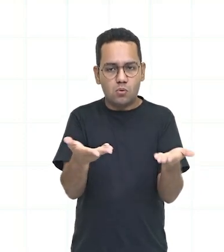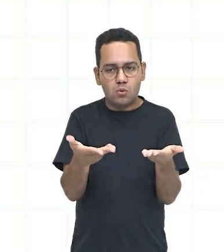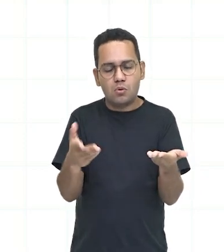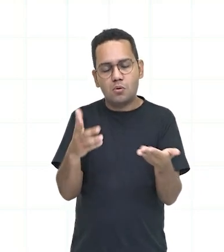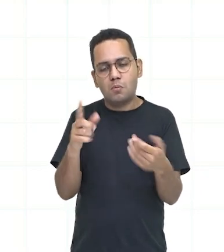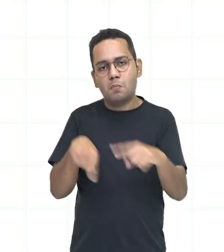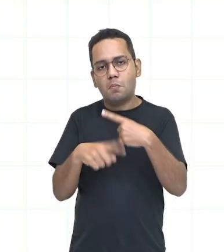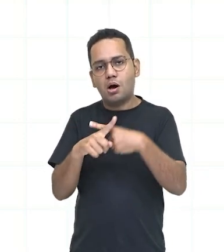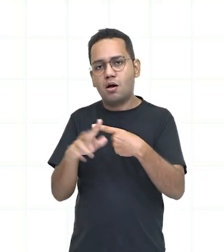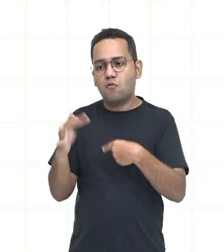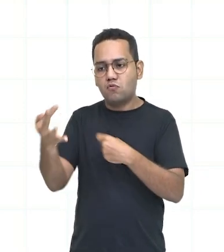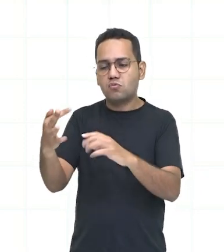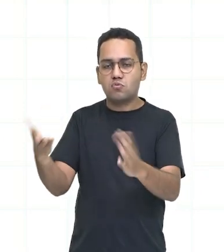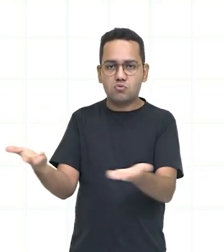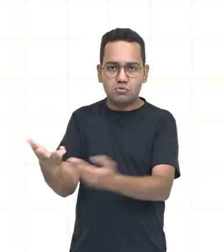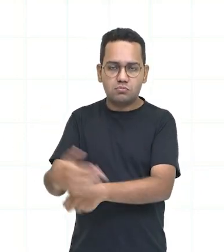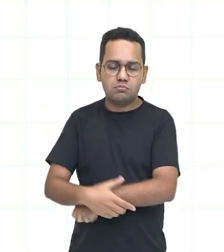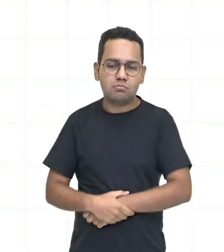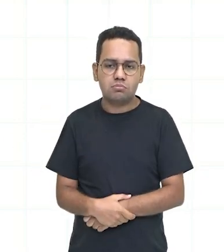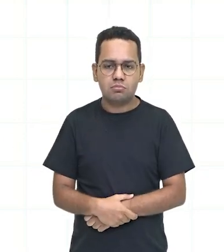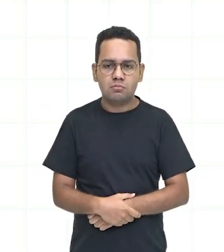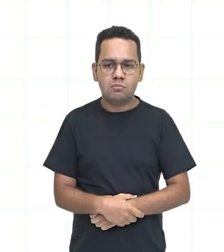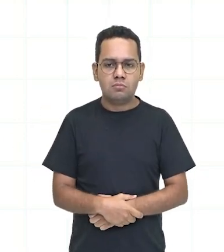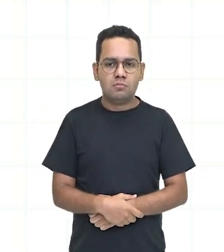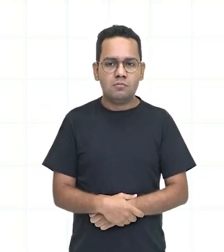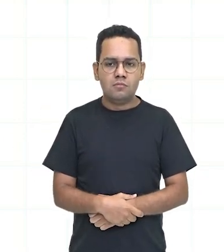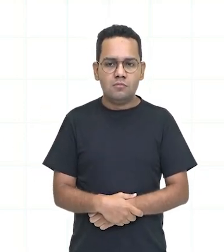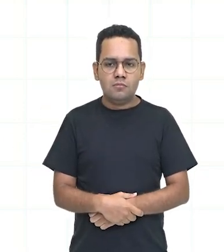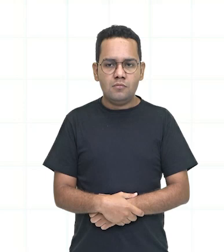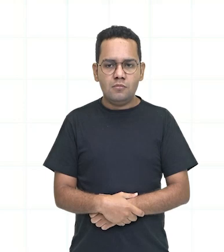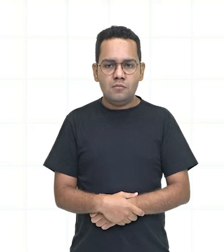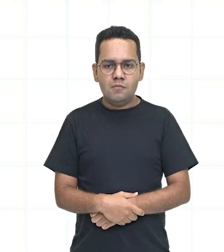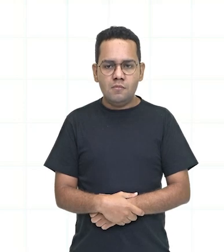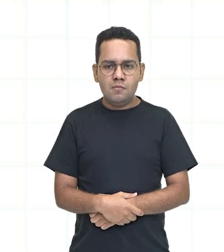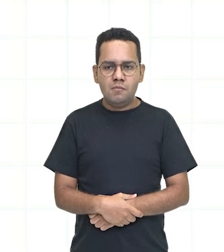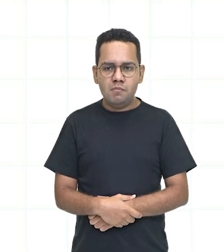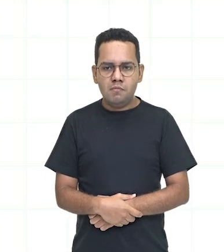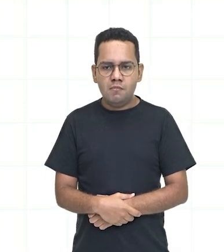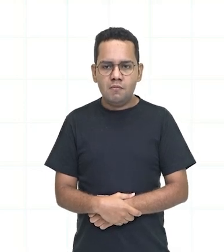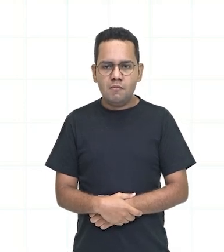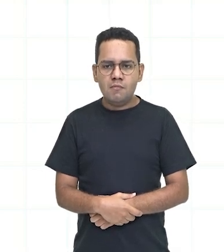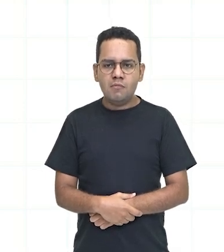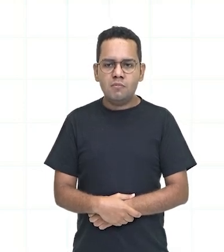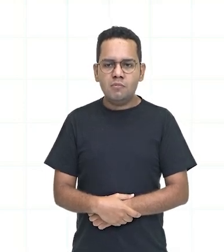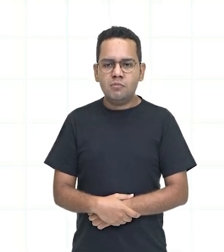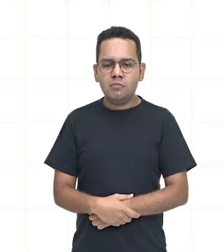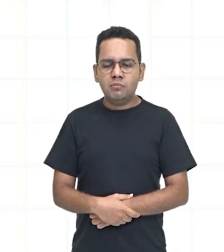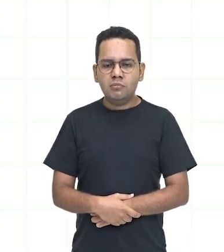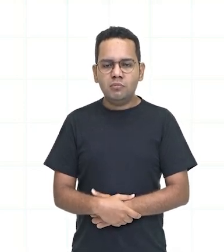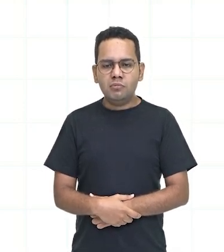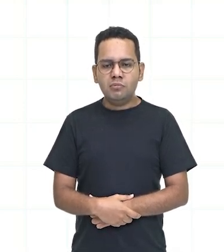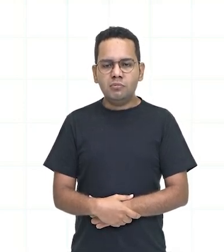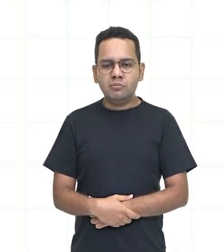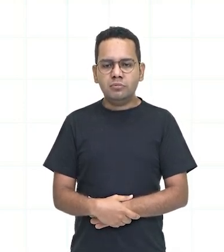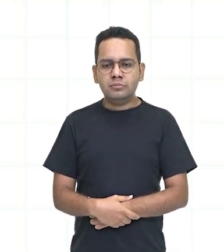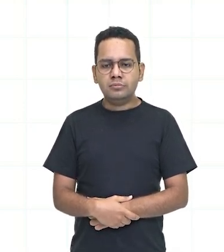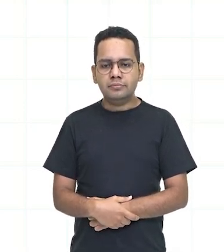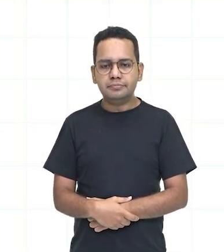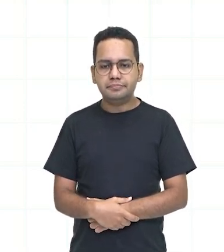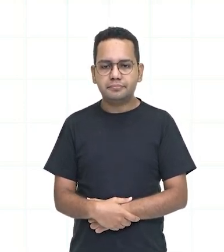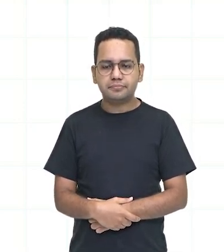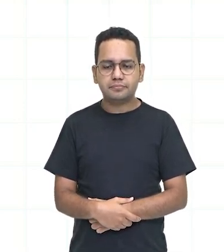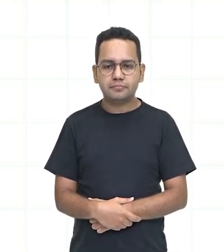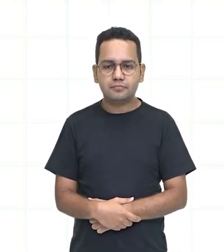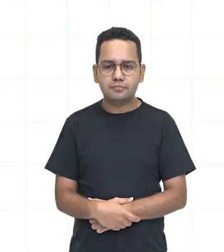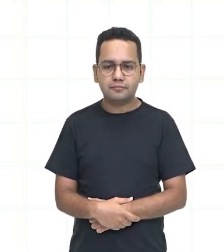simple future, essa oração aqui estará no futuro. If they leave now, se eles partirem, a palavrinha